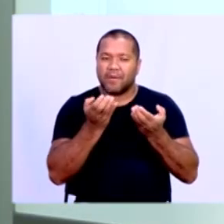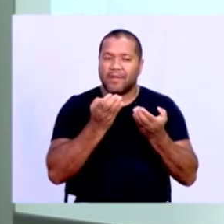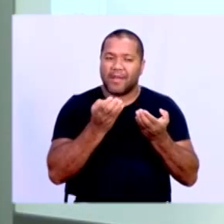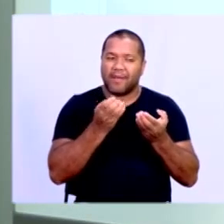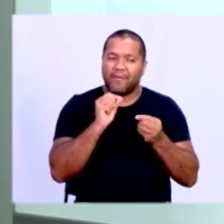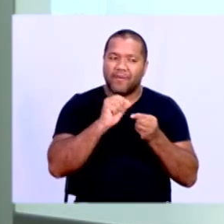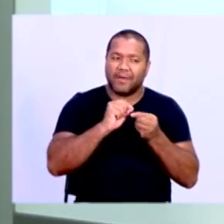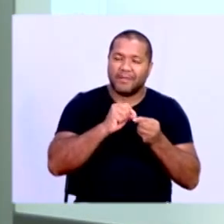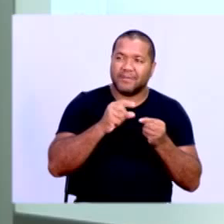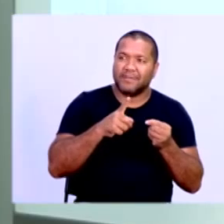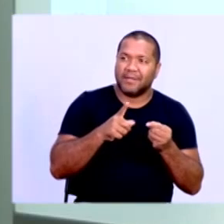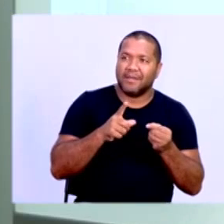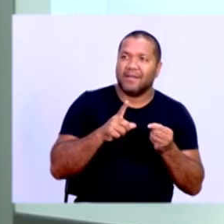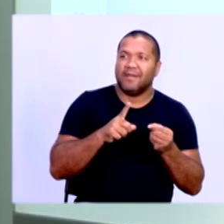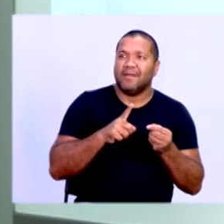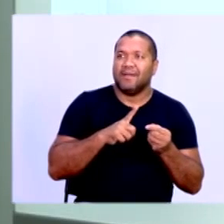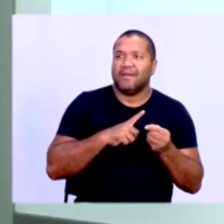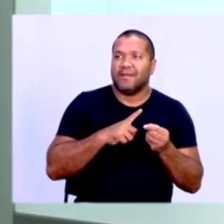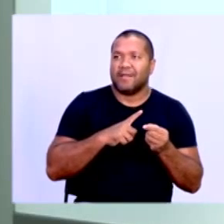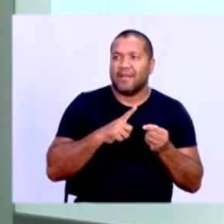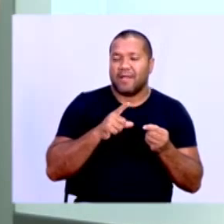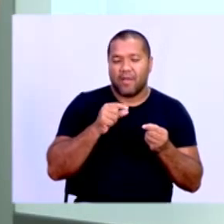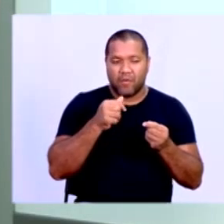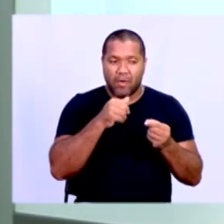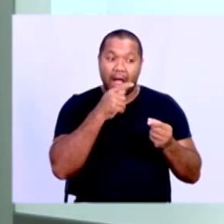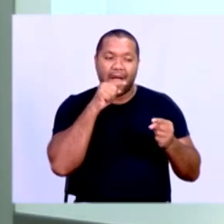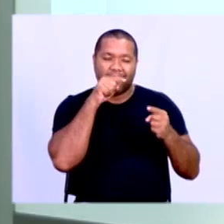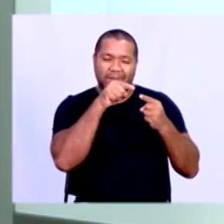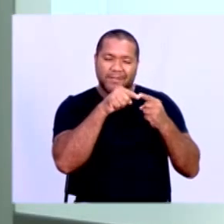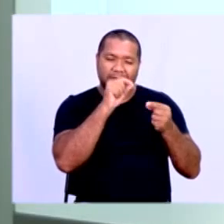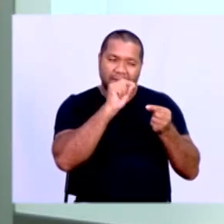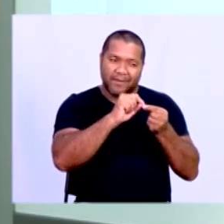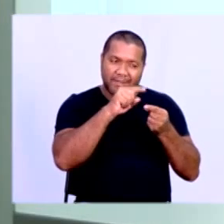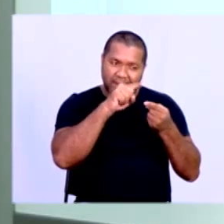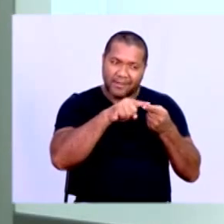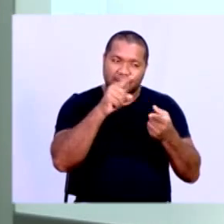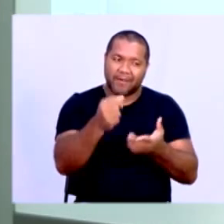tenha validação, que salve alguma informação, que